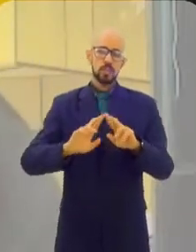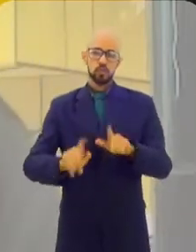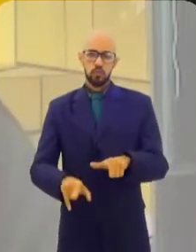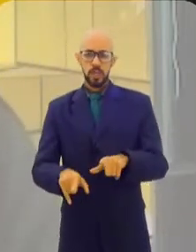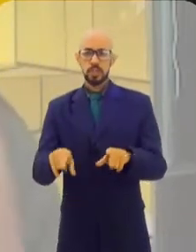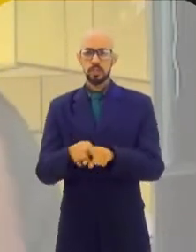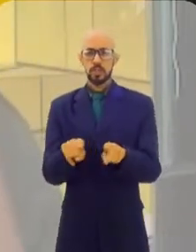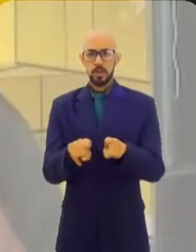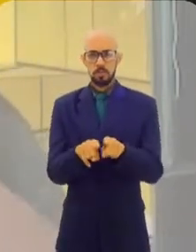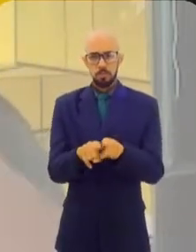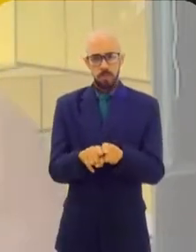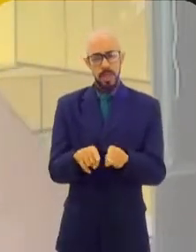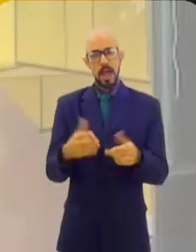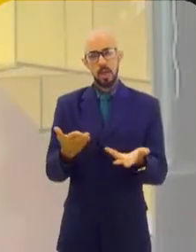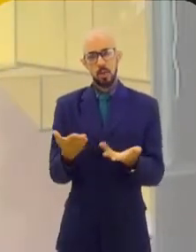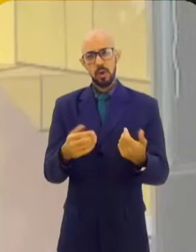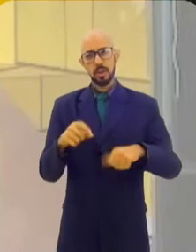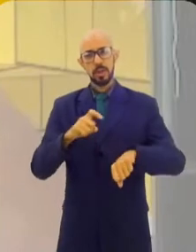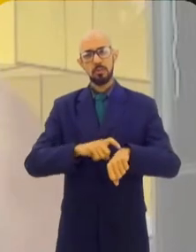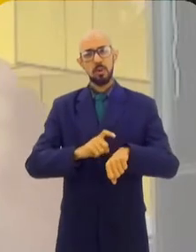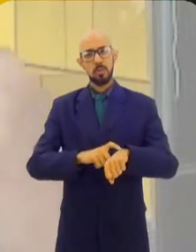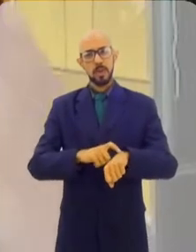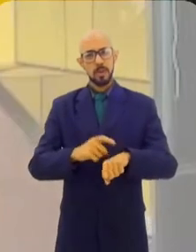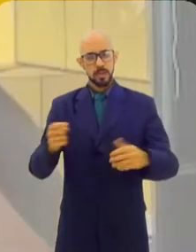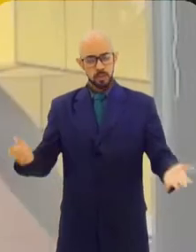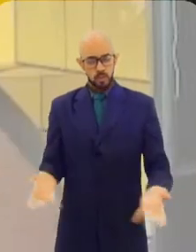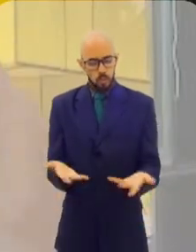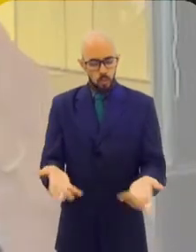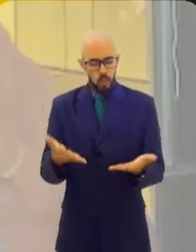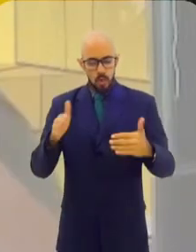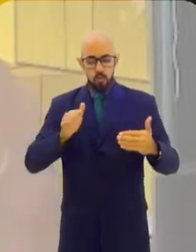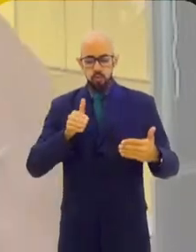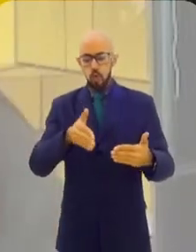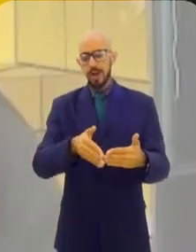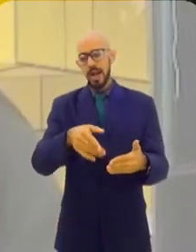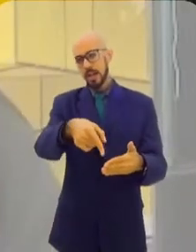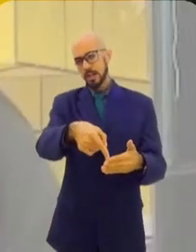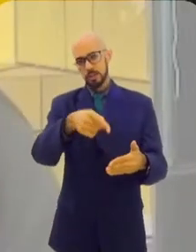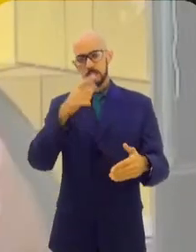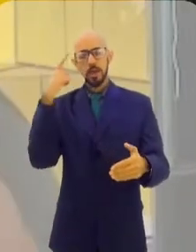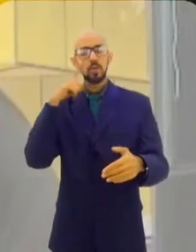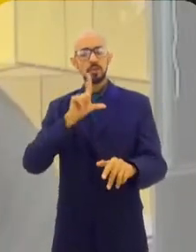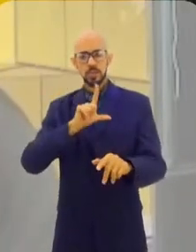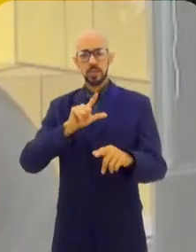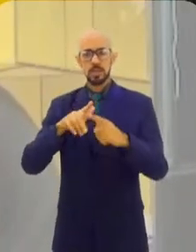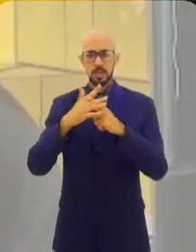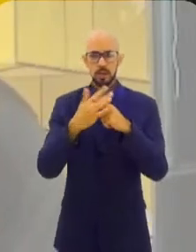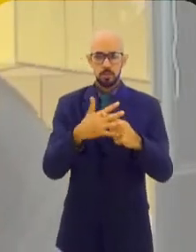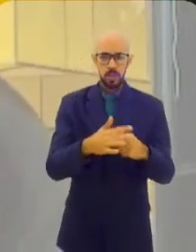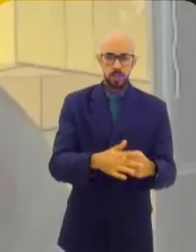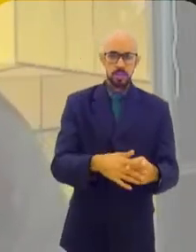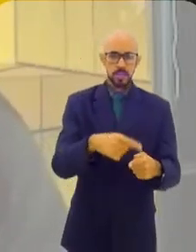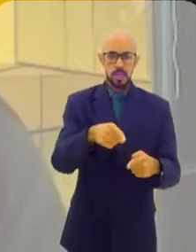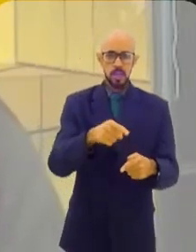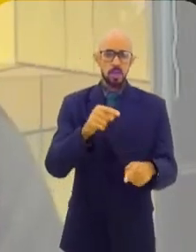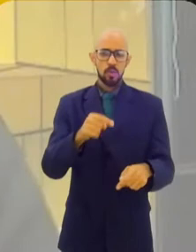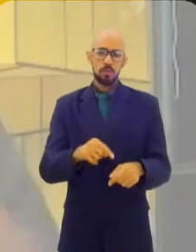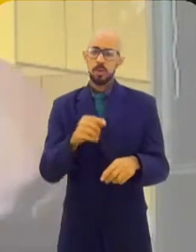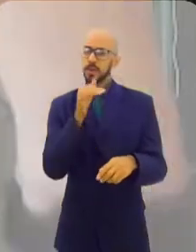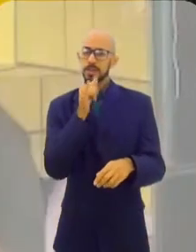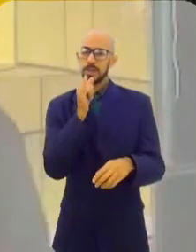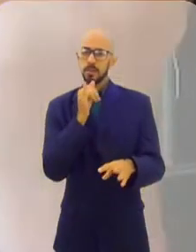muito com que vocês estão dizendo daqui de que tá na hora da gente tentar um comento mais orientado né mas isso é